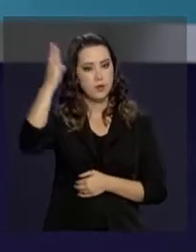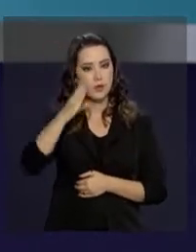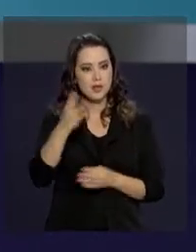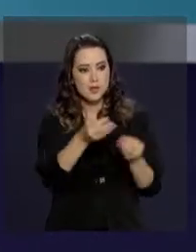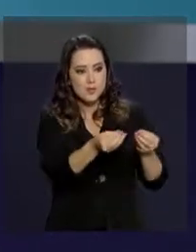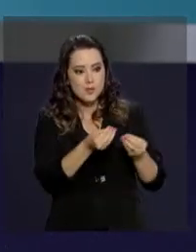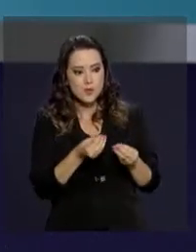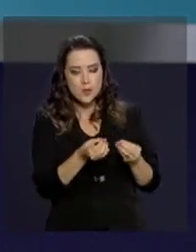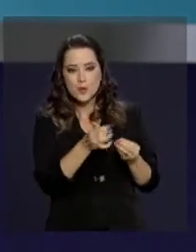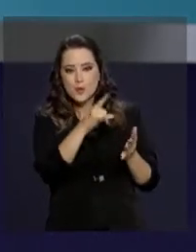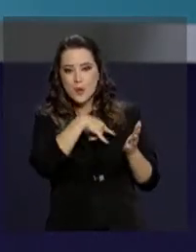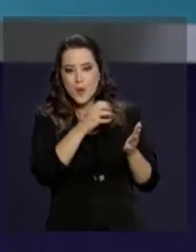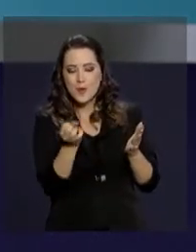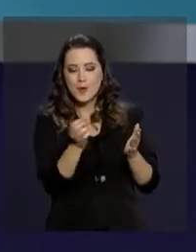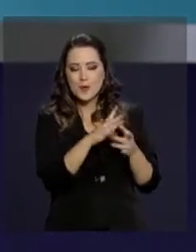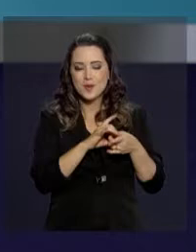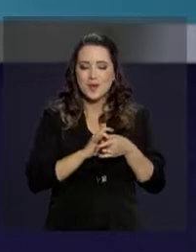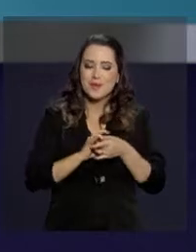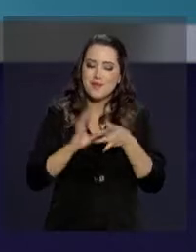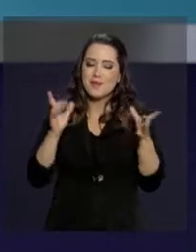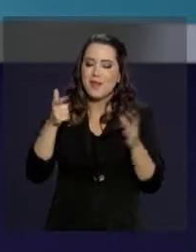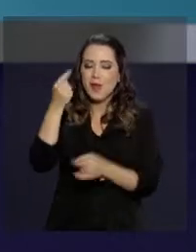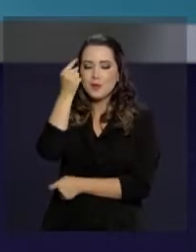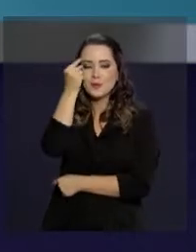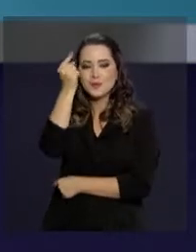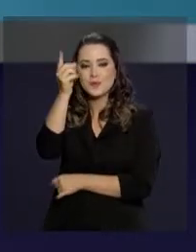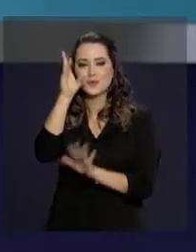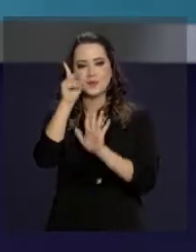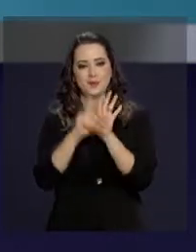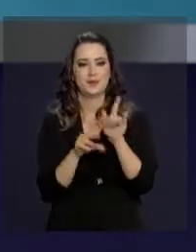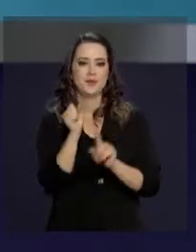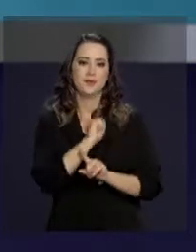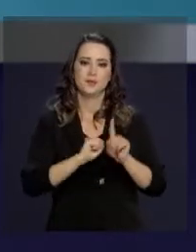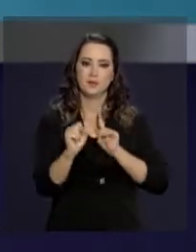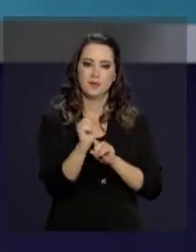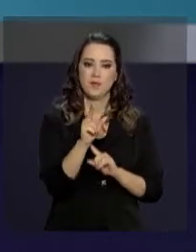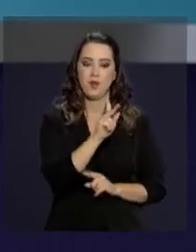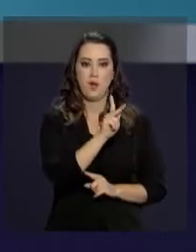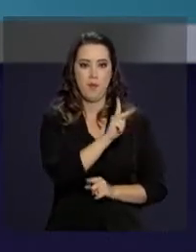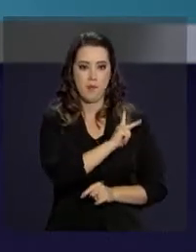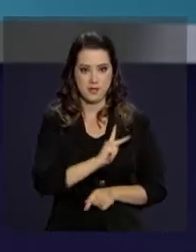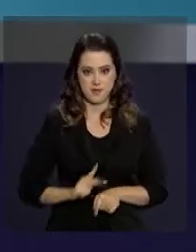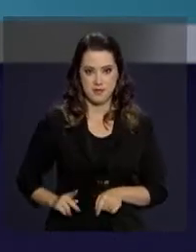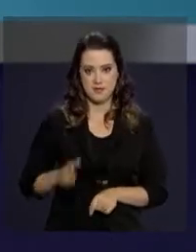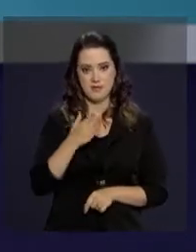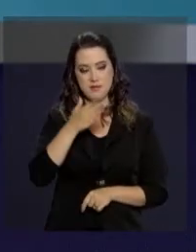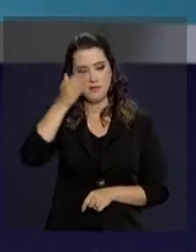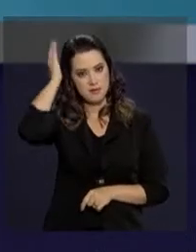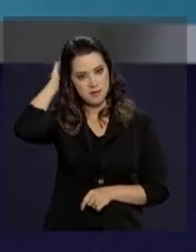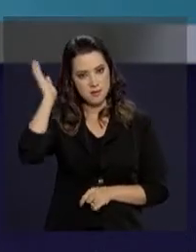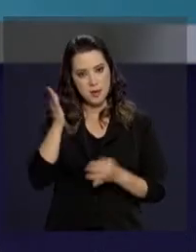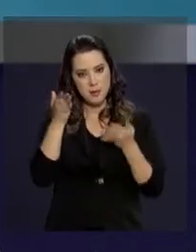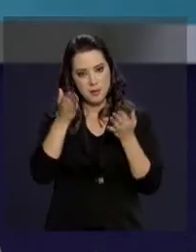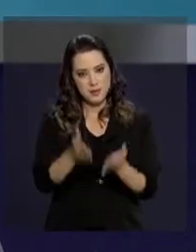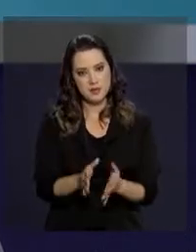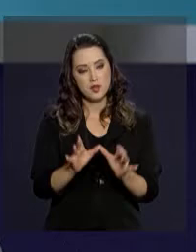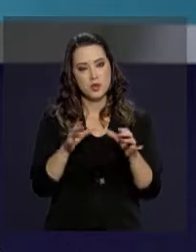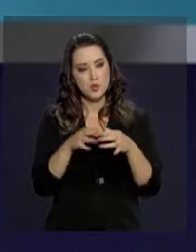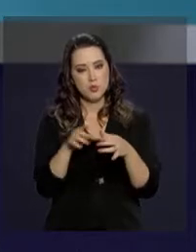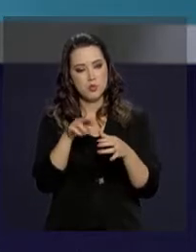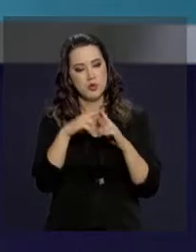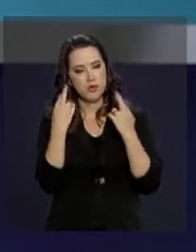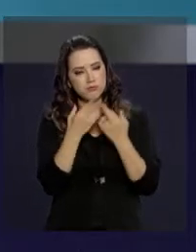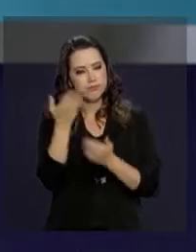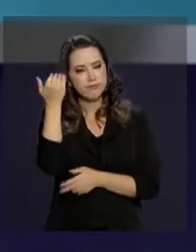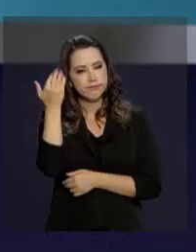que assegurava a liberdade de pensamento e os direitos sociais. O presidente Michel Temer, que participou da Assembleia